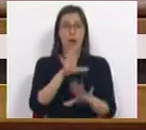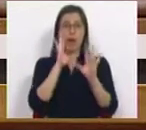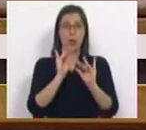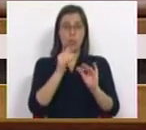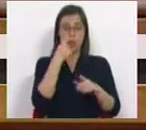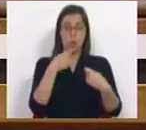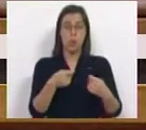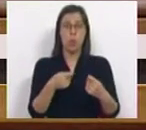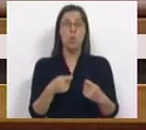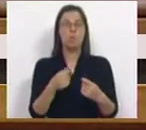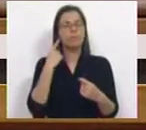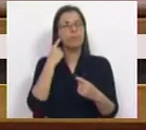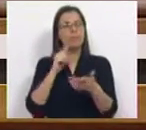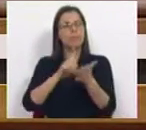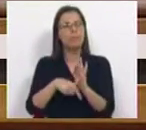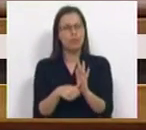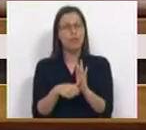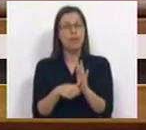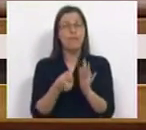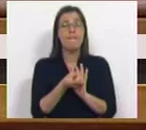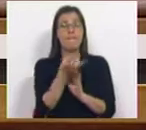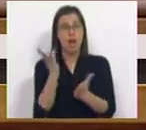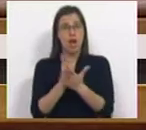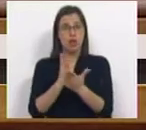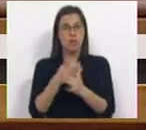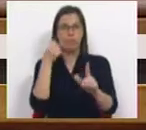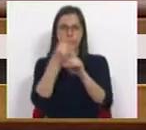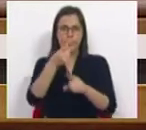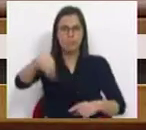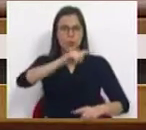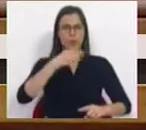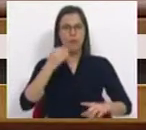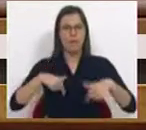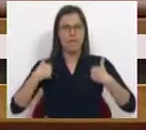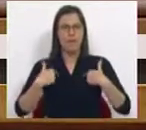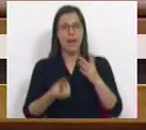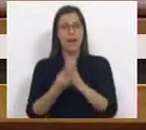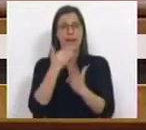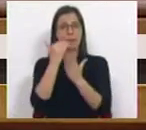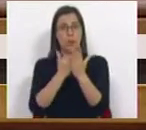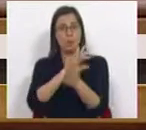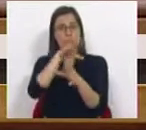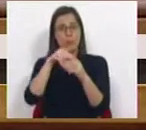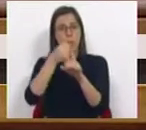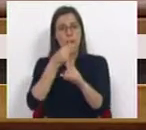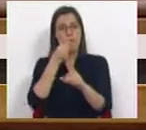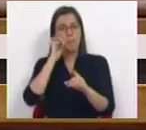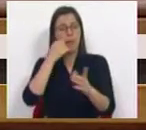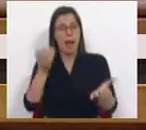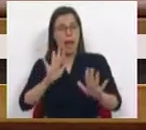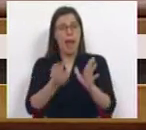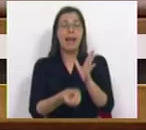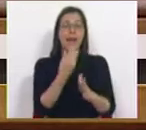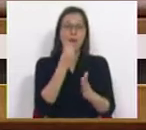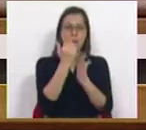do consumidor tem a decorrer um projeto com várias escolas, desafiando os jovens a criar receitas inseridas no combate ao desperdício